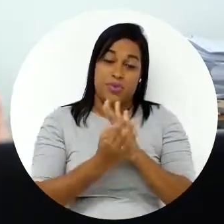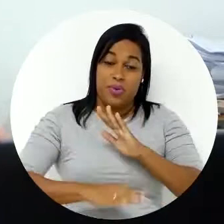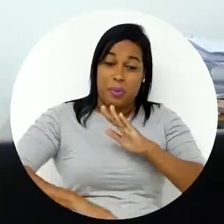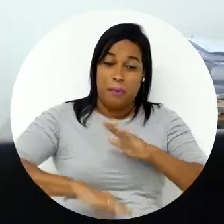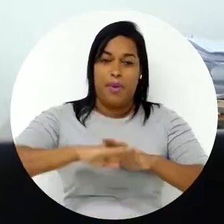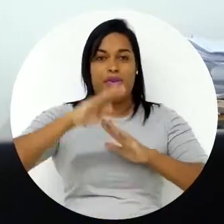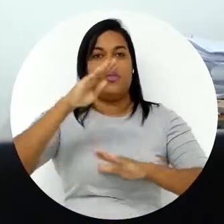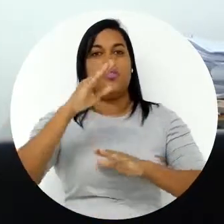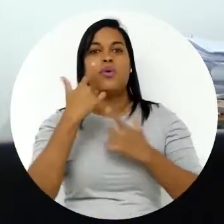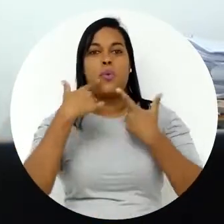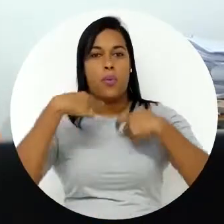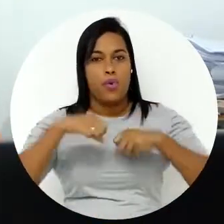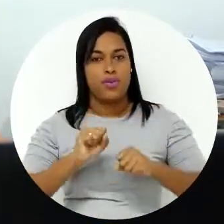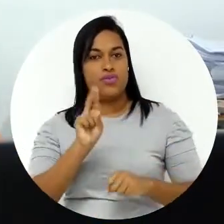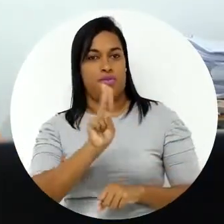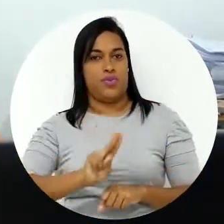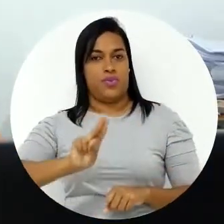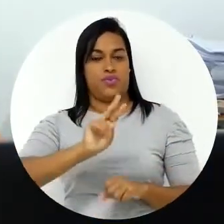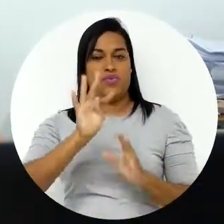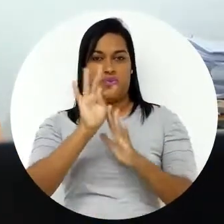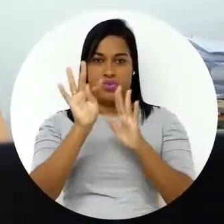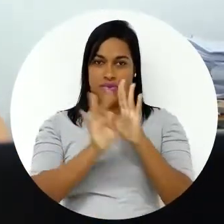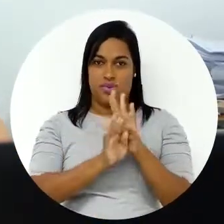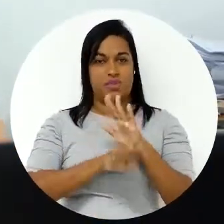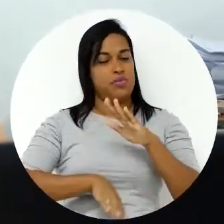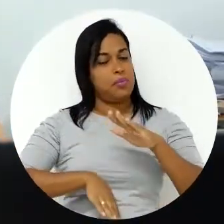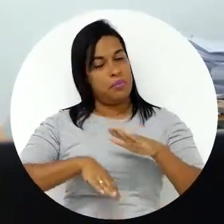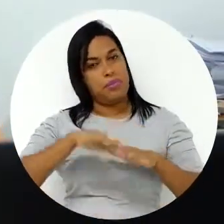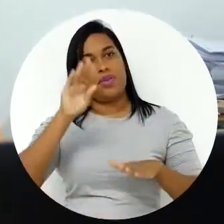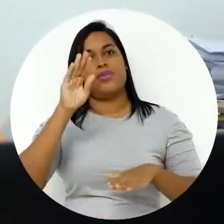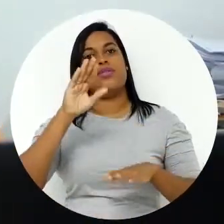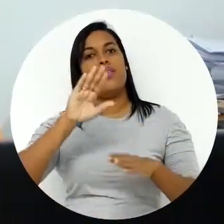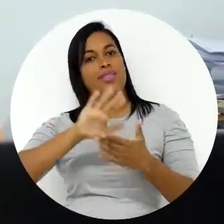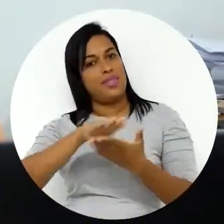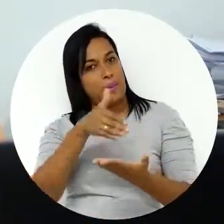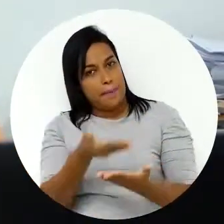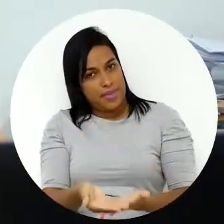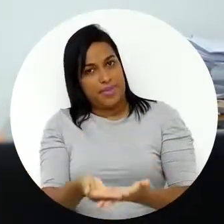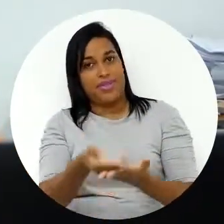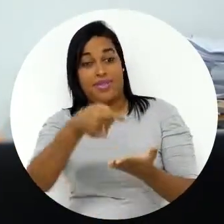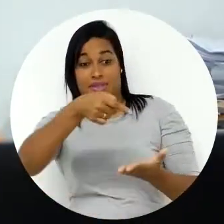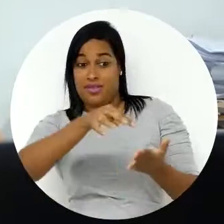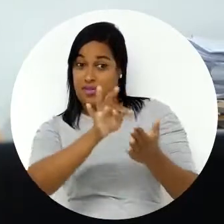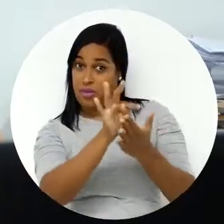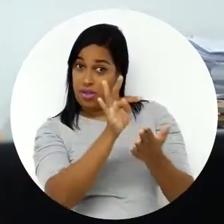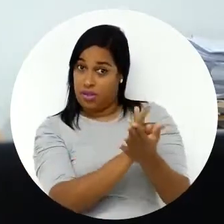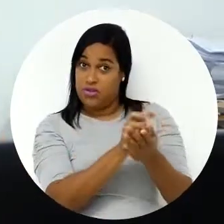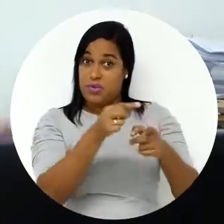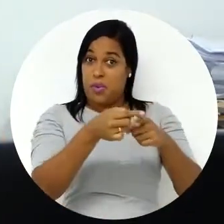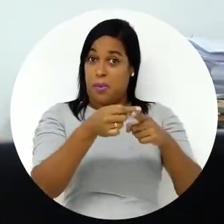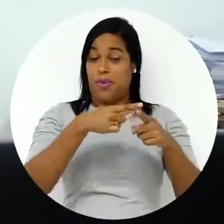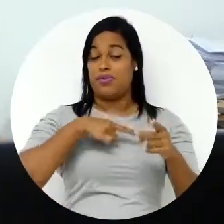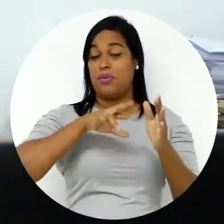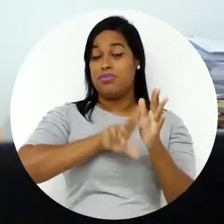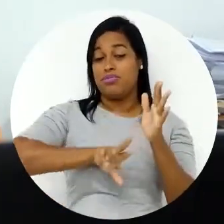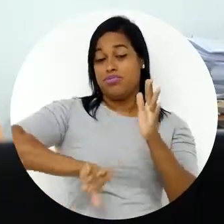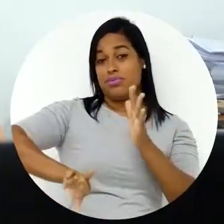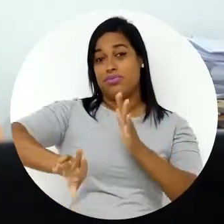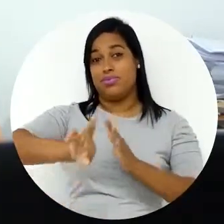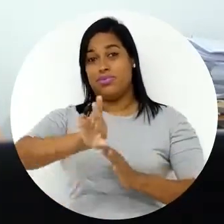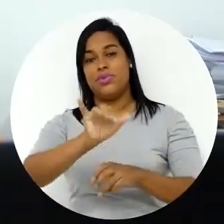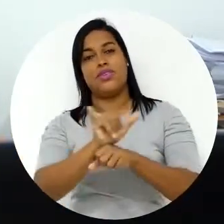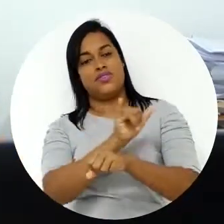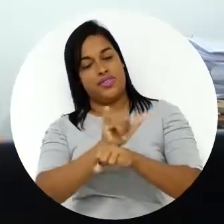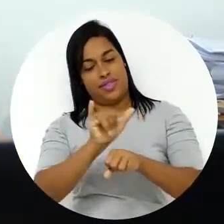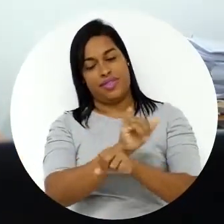Quanto mais linguagem eu utilizo no meu texto, com certeza mais ampla vai ser a interpretação, até porque eu vou ter plataformas também